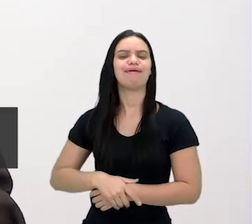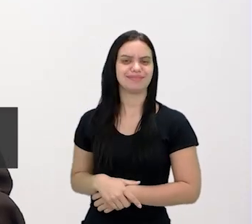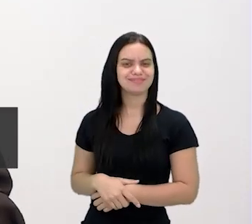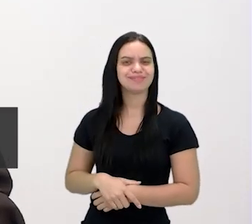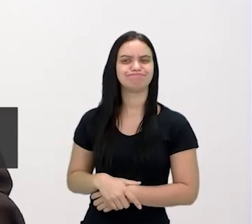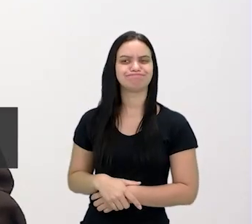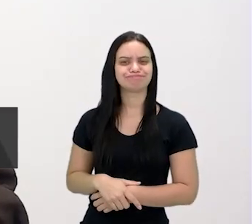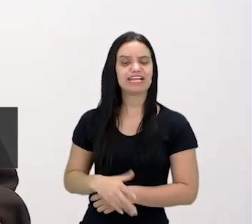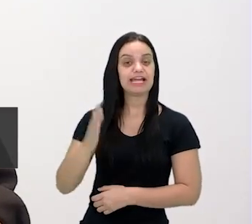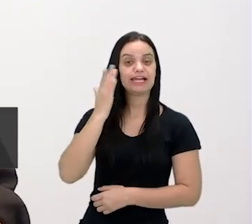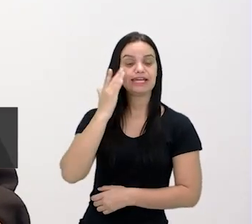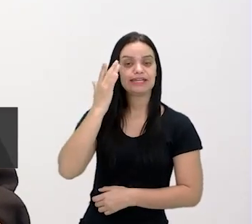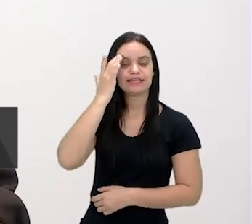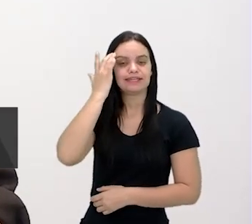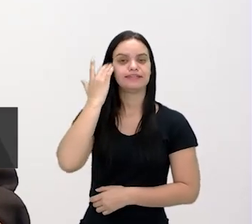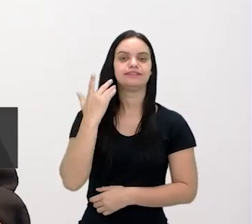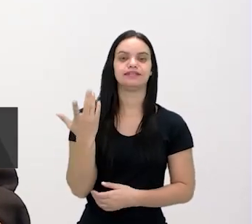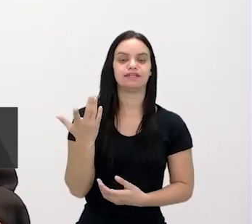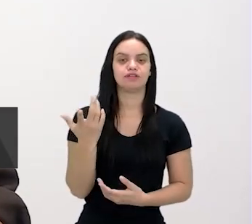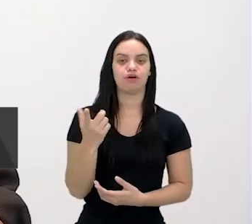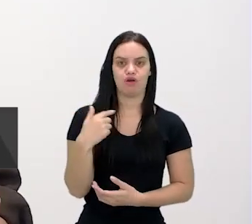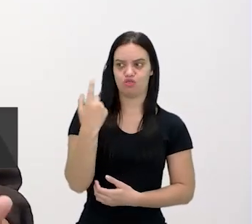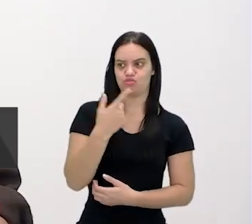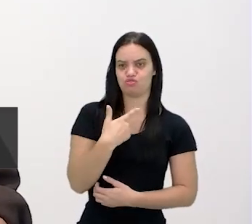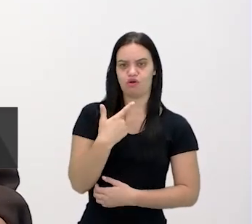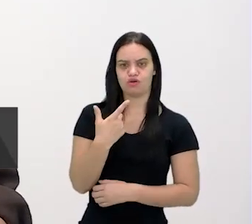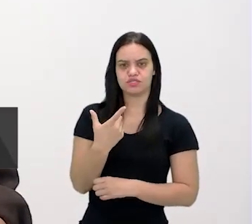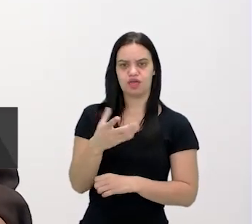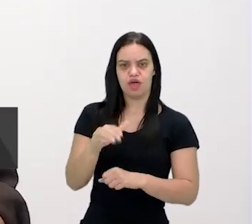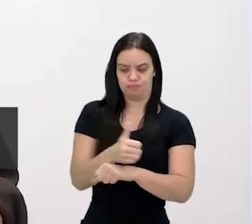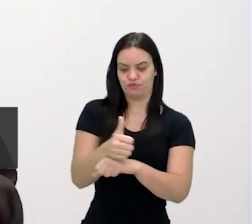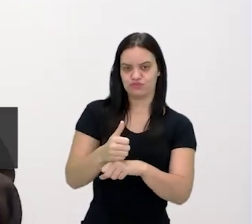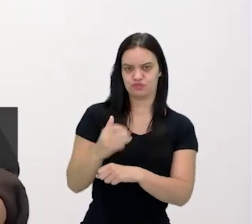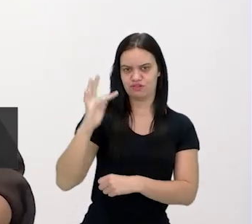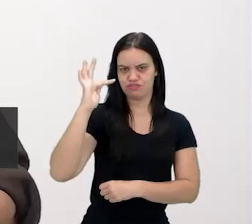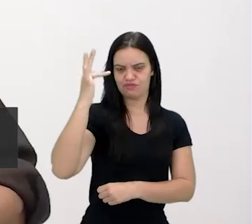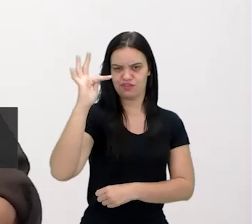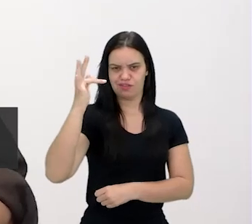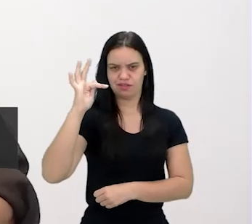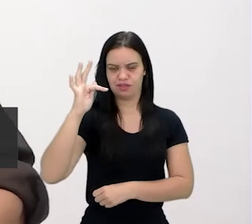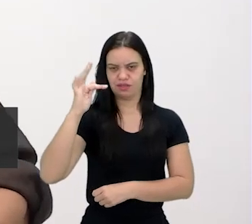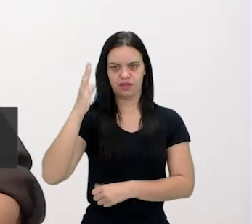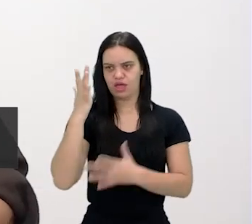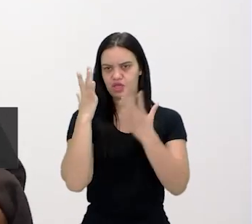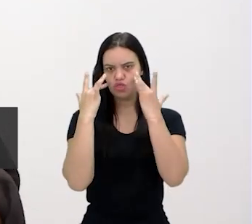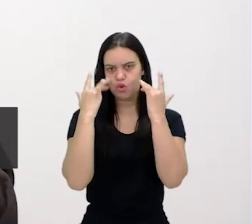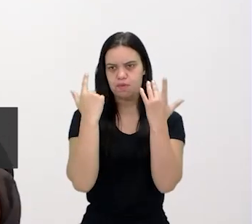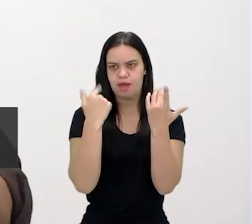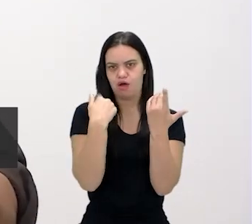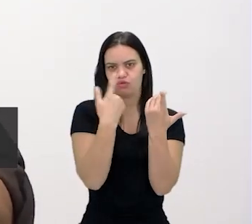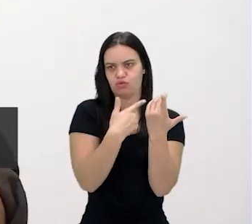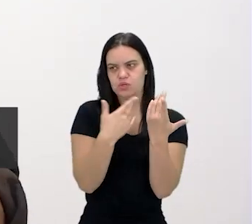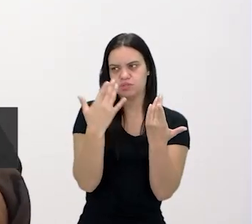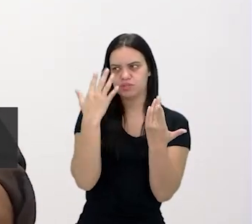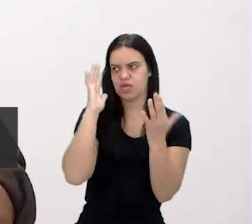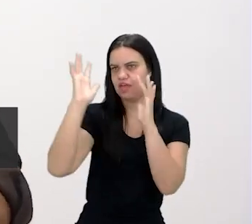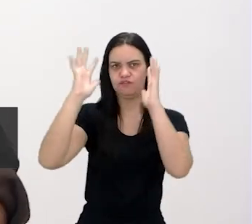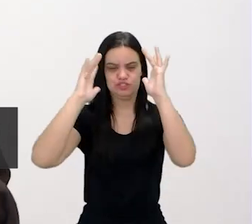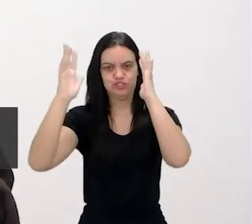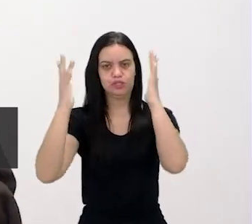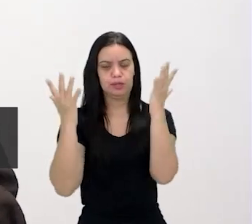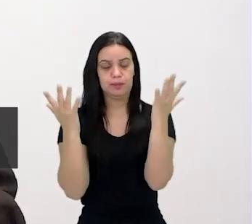em consideração, né? A gente que é de filosofia, a gente conceitua muito as coisas, é normal a gente conceituar para poder discutir,